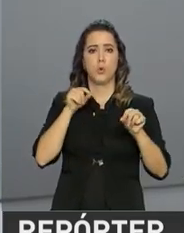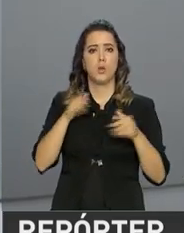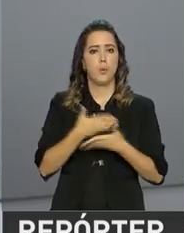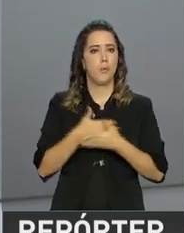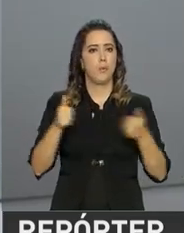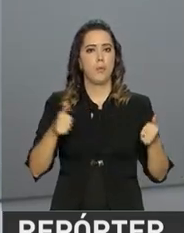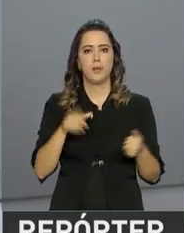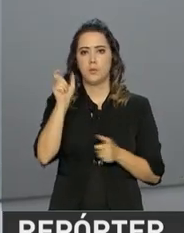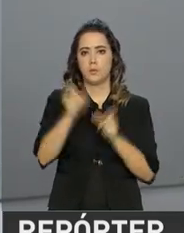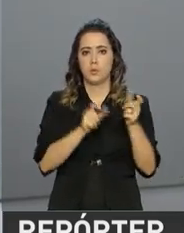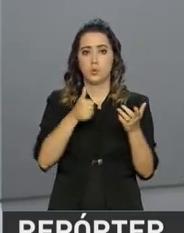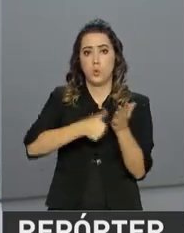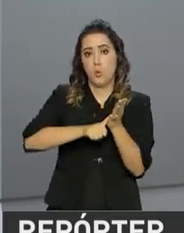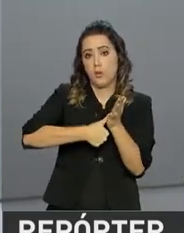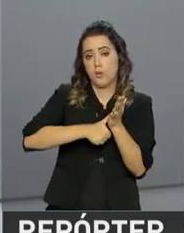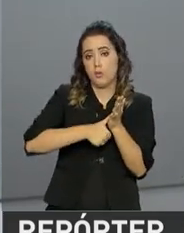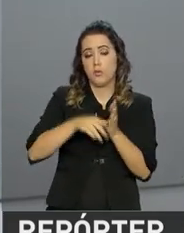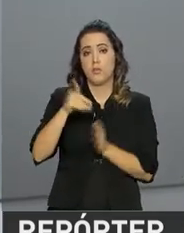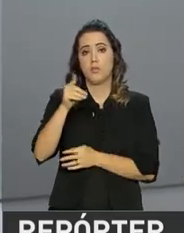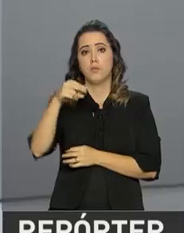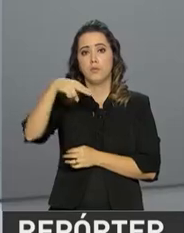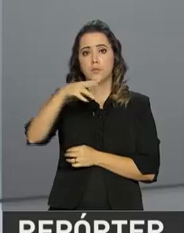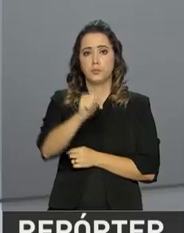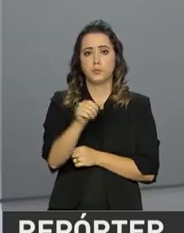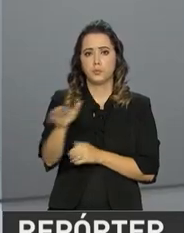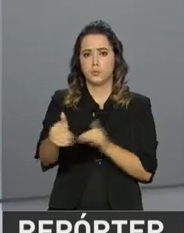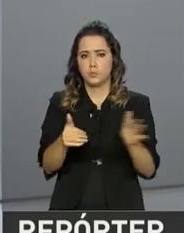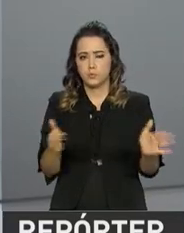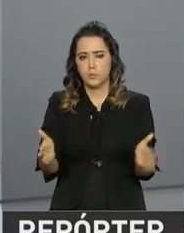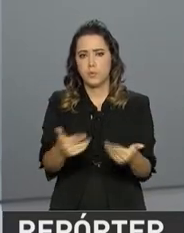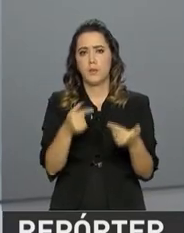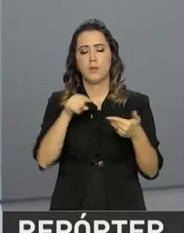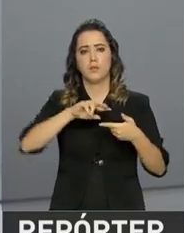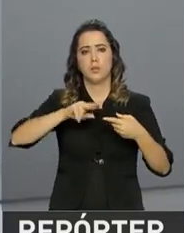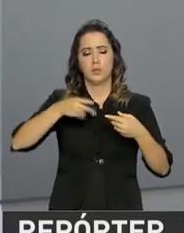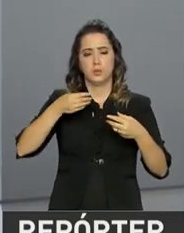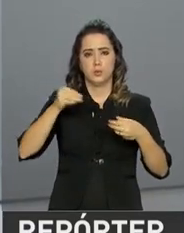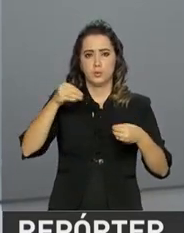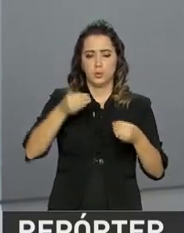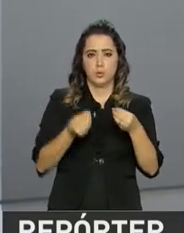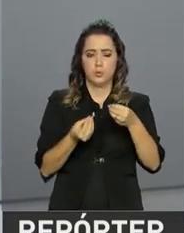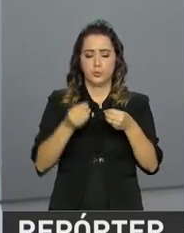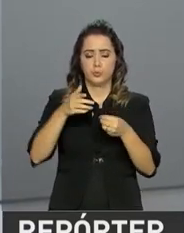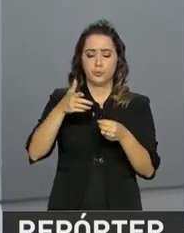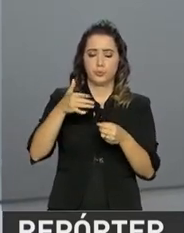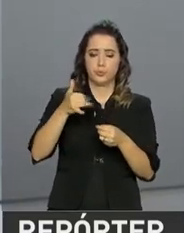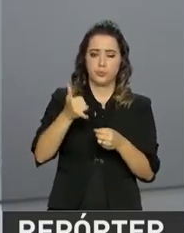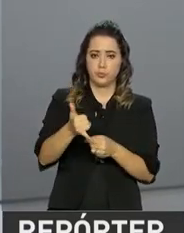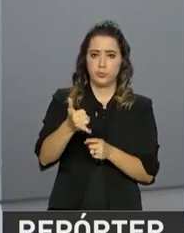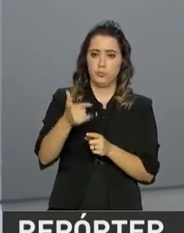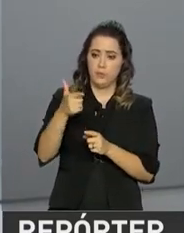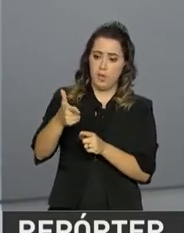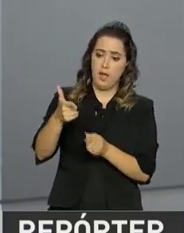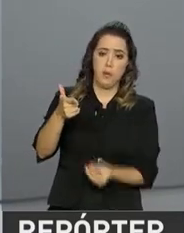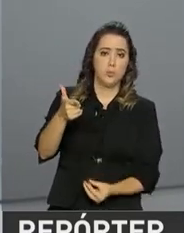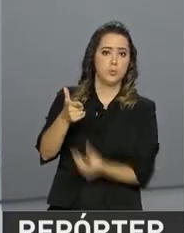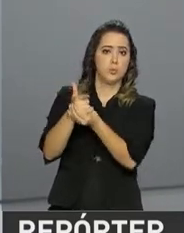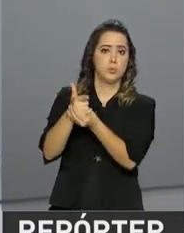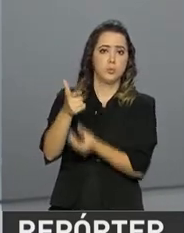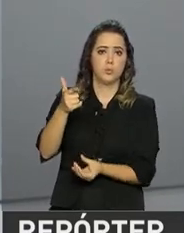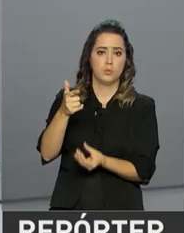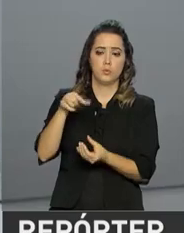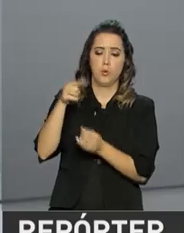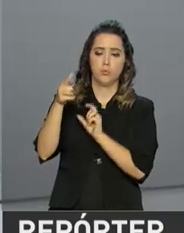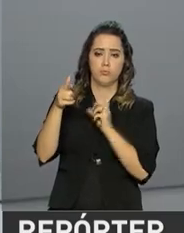impressões digitais e em DNA para colher o material genético nas cápsulas na cena do assassinato da vereadora e que esses dados